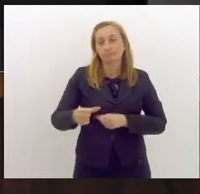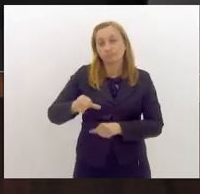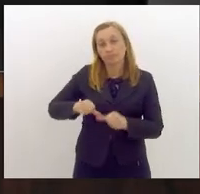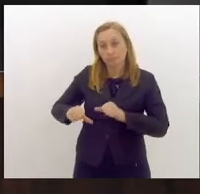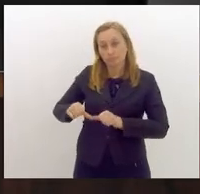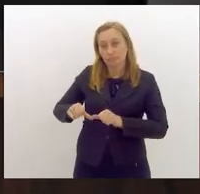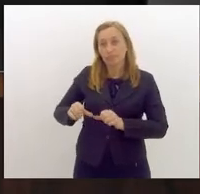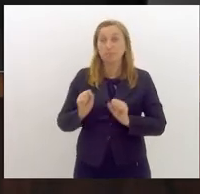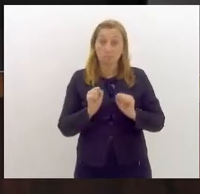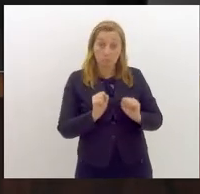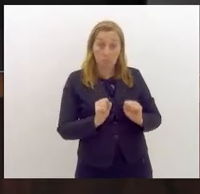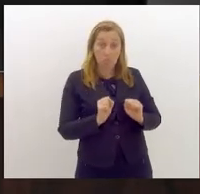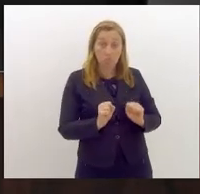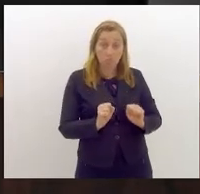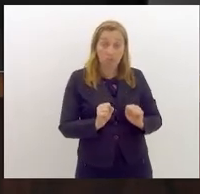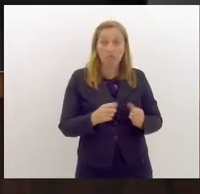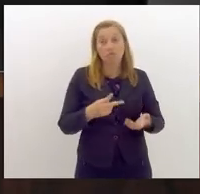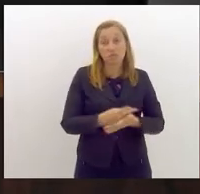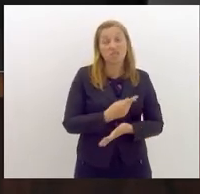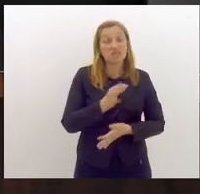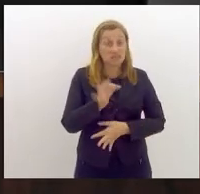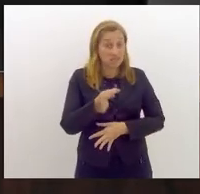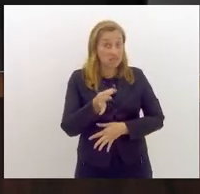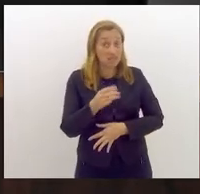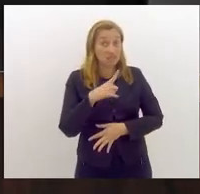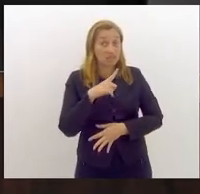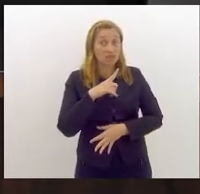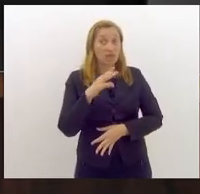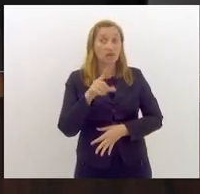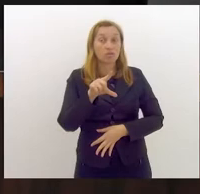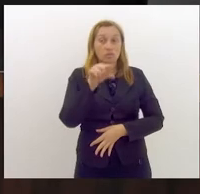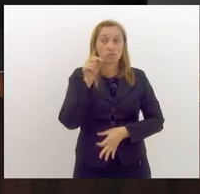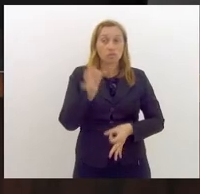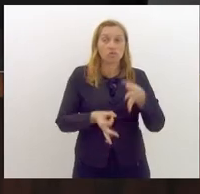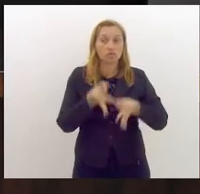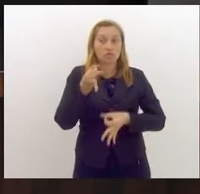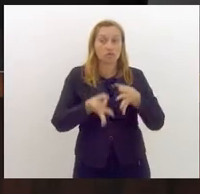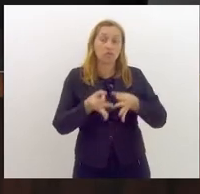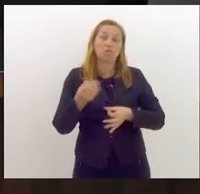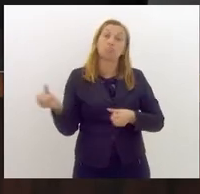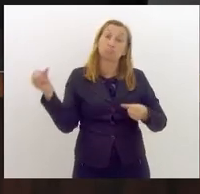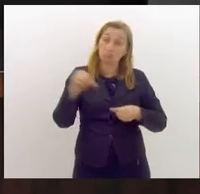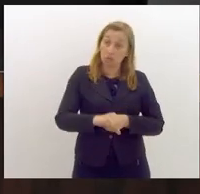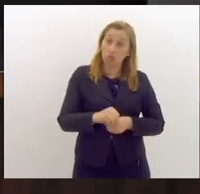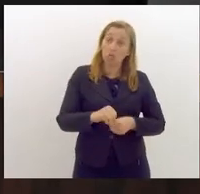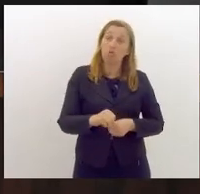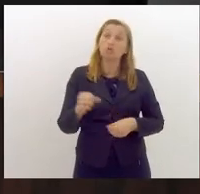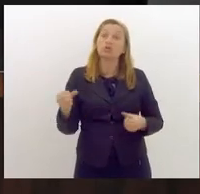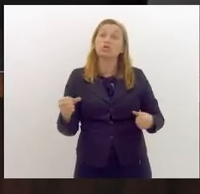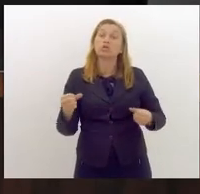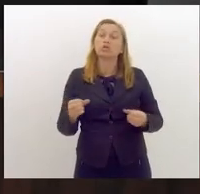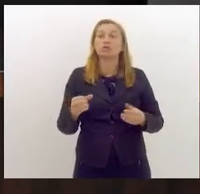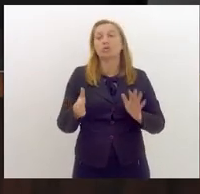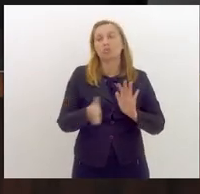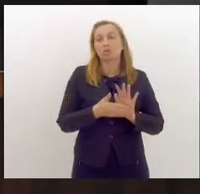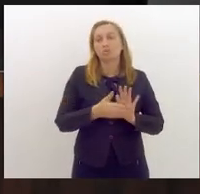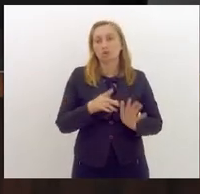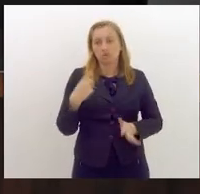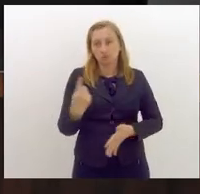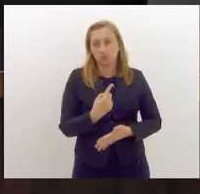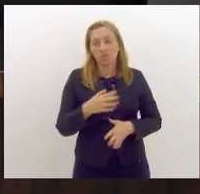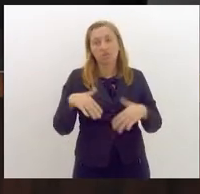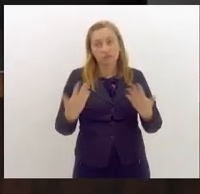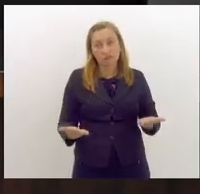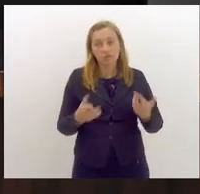possa pode vir e virar não tenha dúvida uma decisão judicial vai ser muito pior do que a gente está propondo aqui então